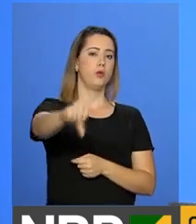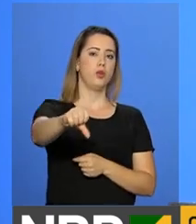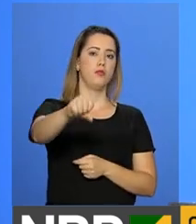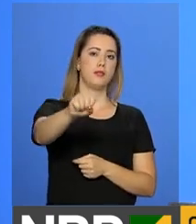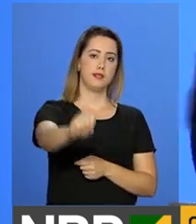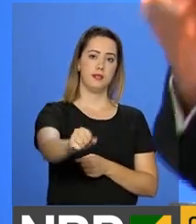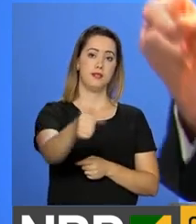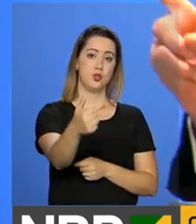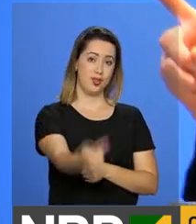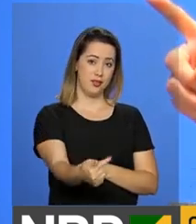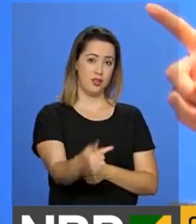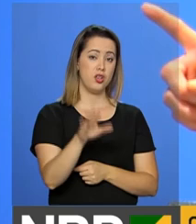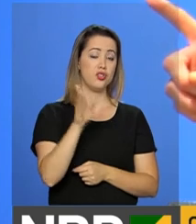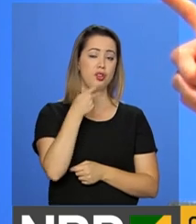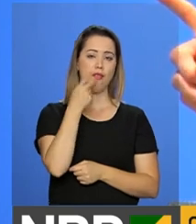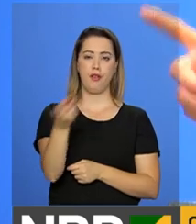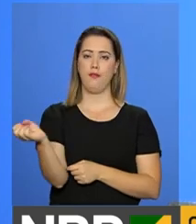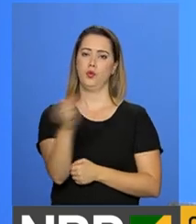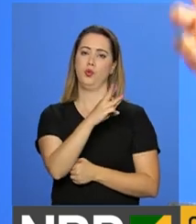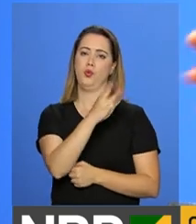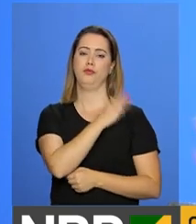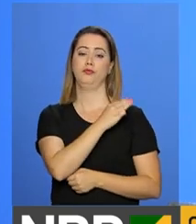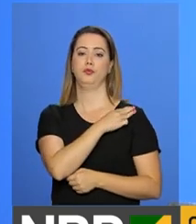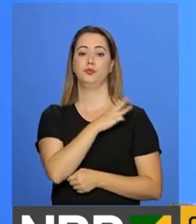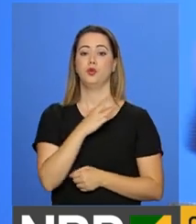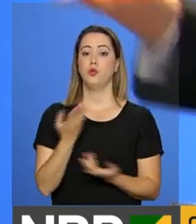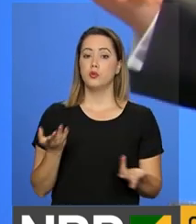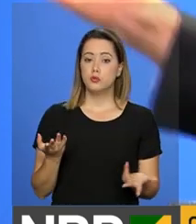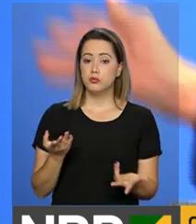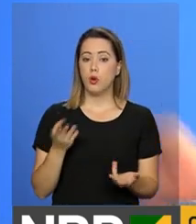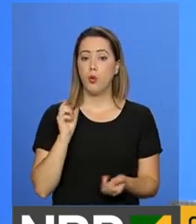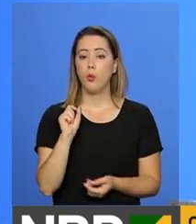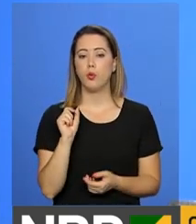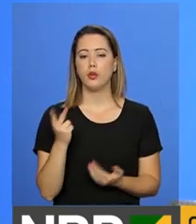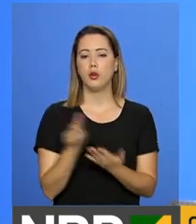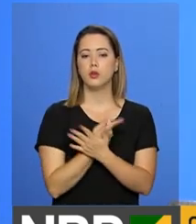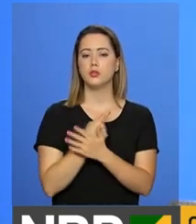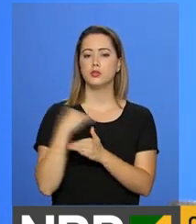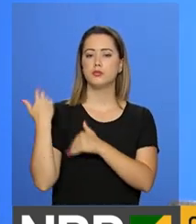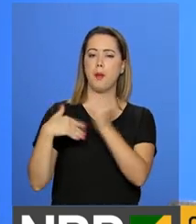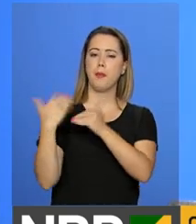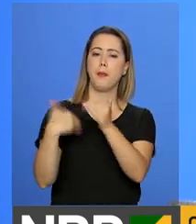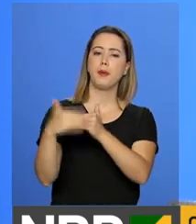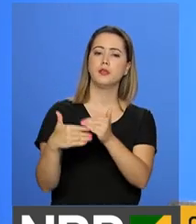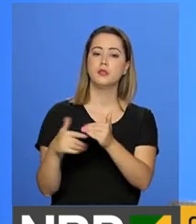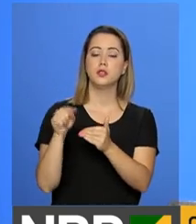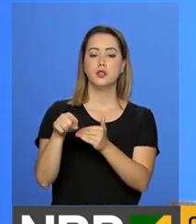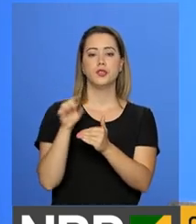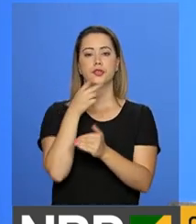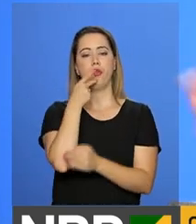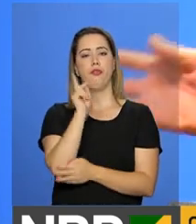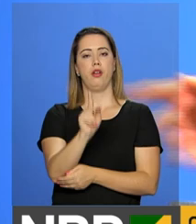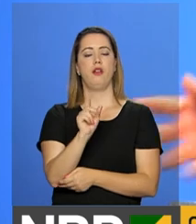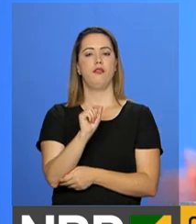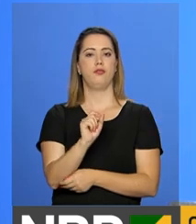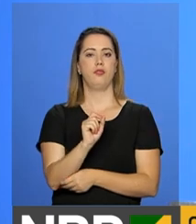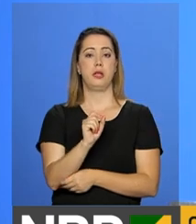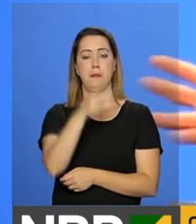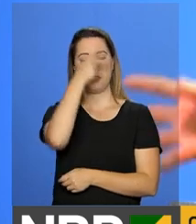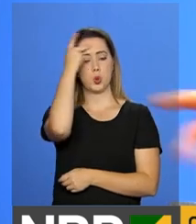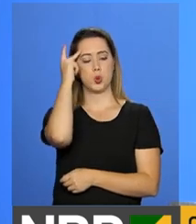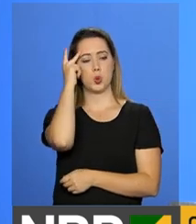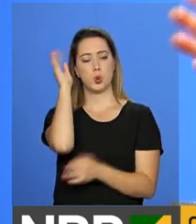já se falava na reforma do ensino médio. O que ocorreu, Rodrigo, ao longo desse período todo, foi que só se dizia que quem estava no